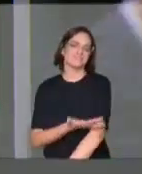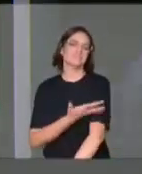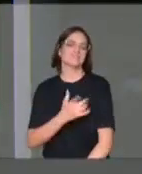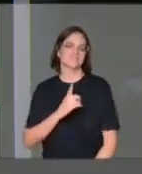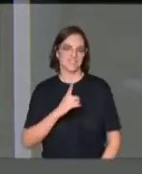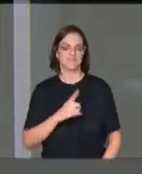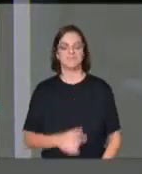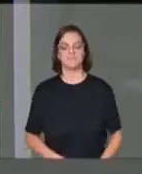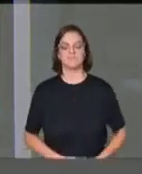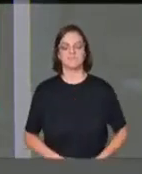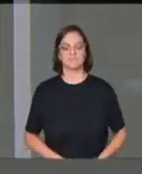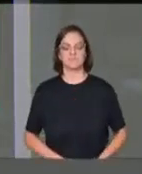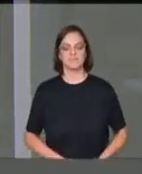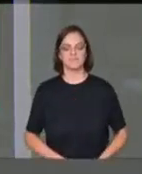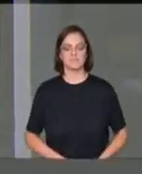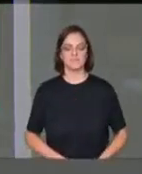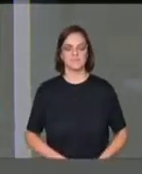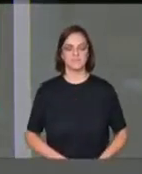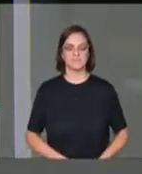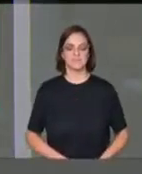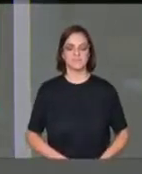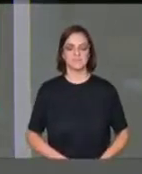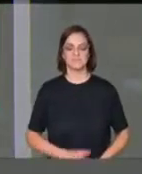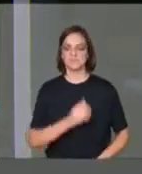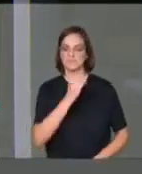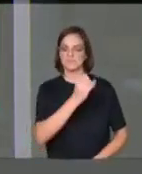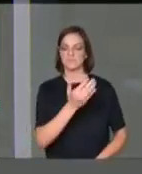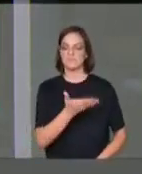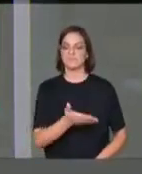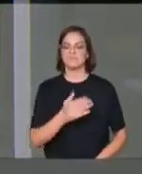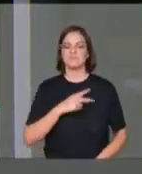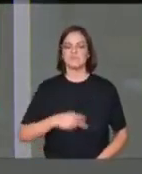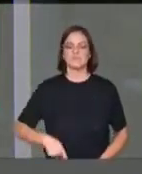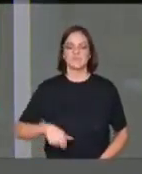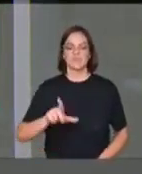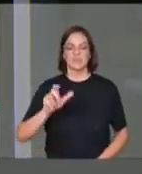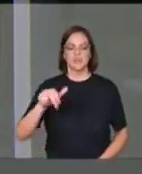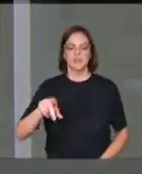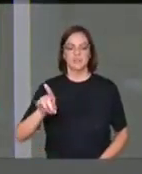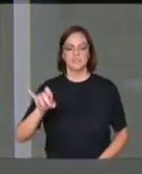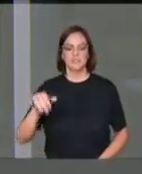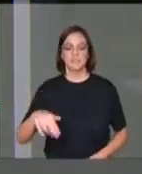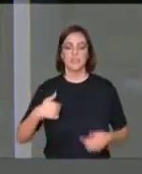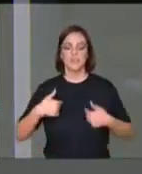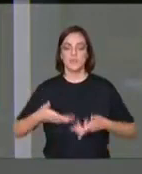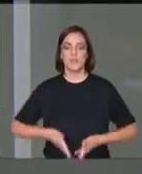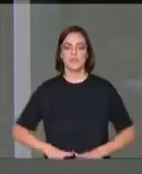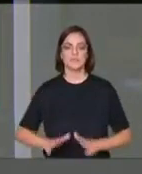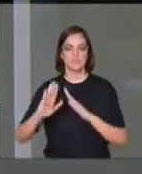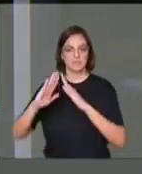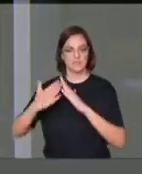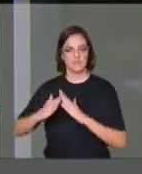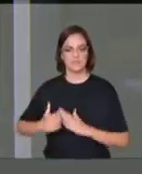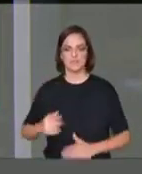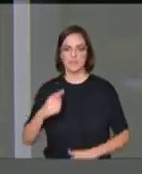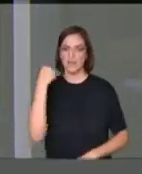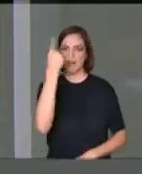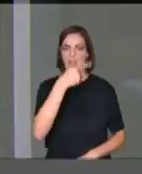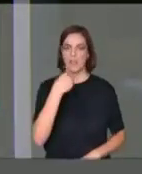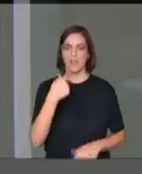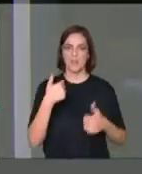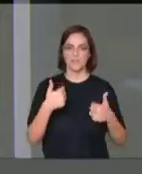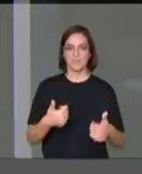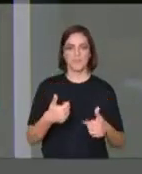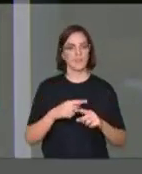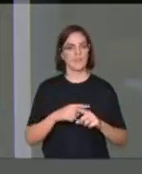Quero dizer, presidente Landim, que como nasci na periferia, apesar de não ter a cara de